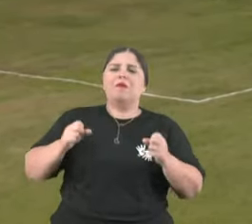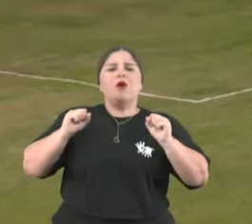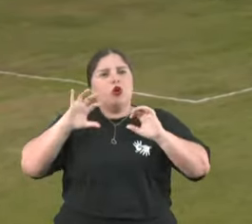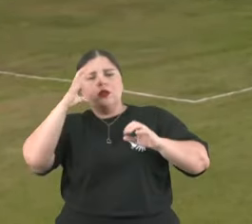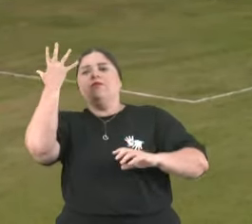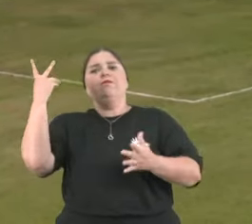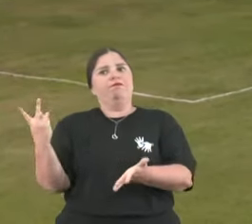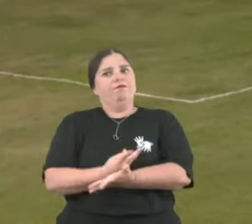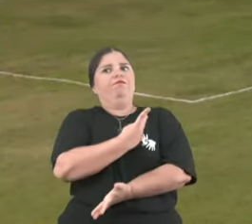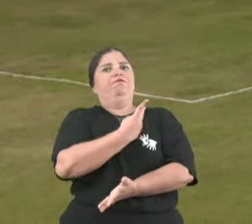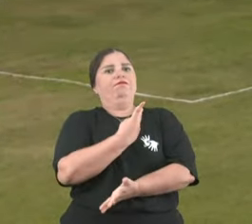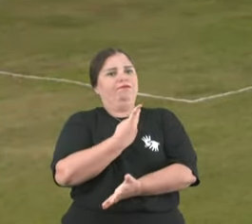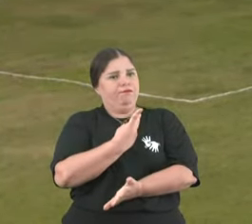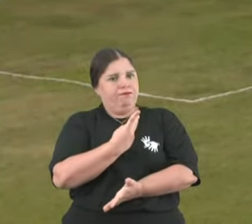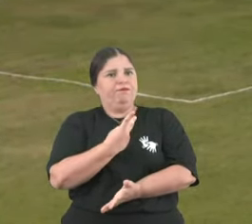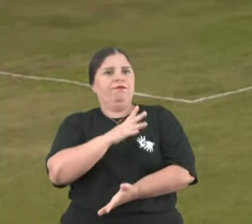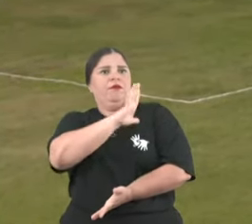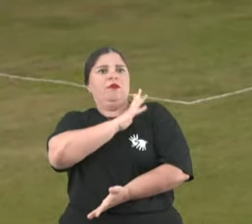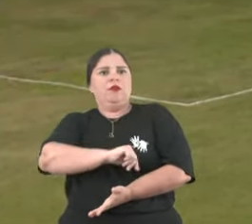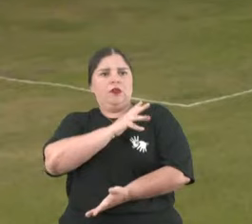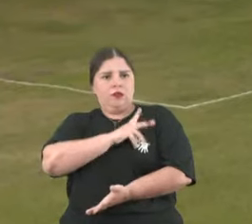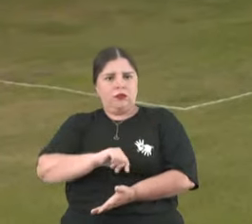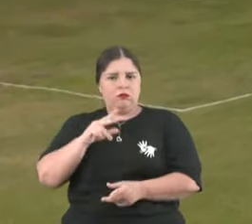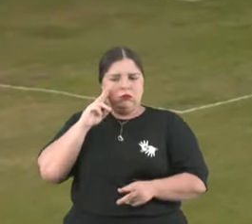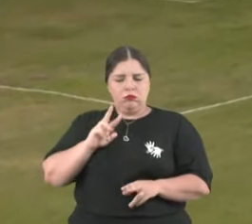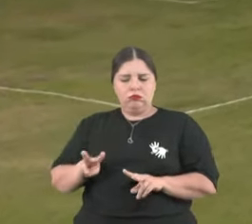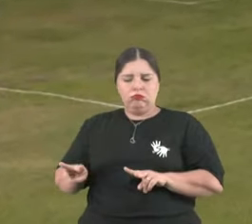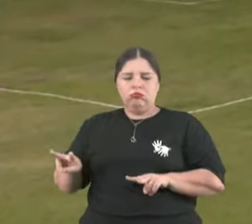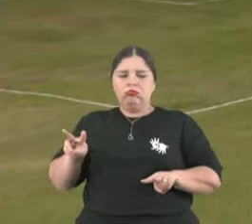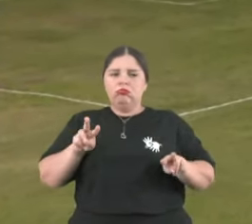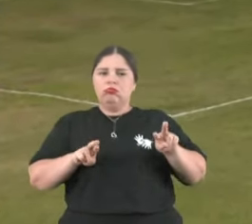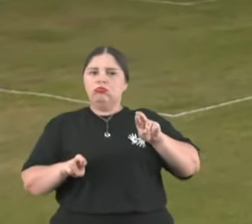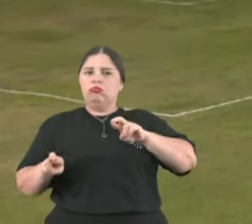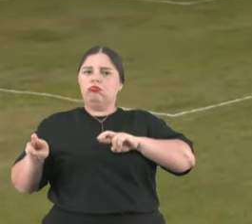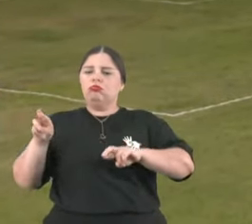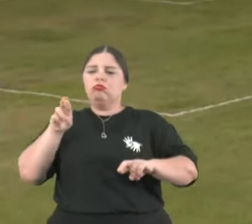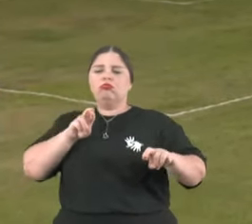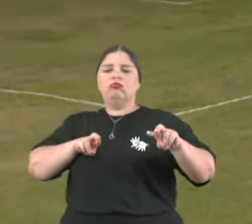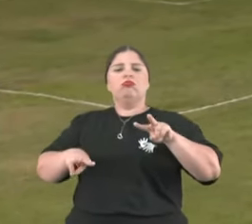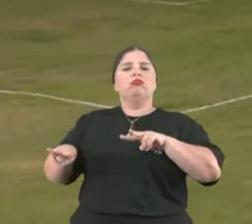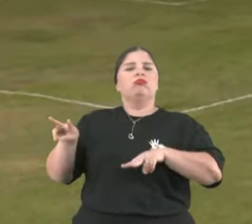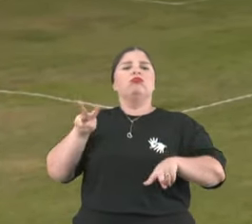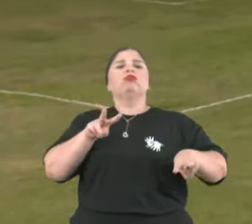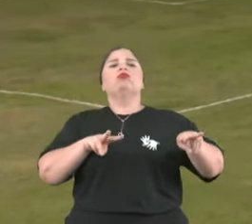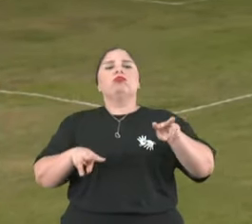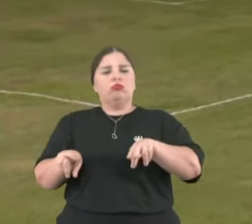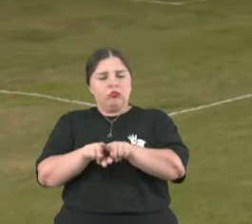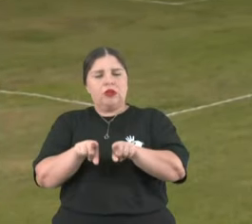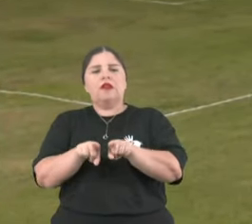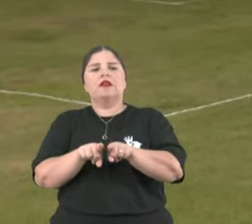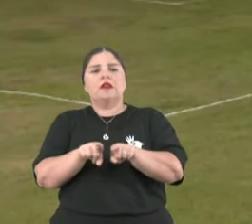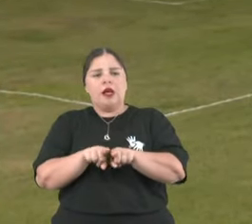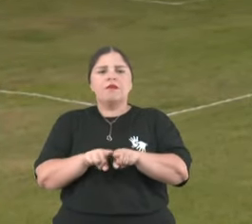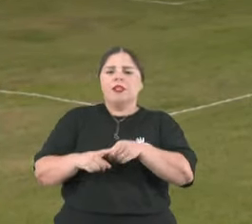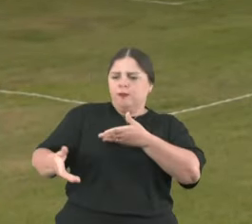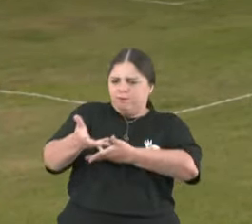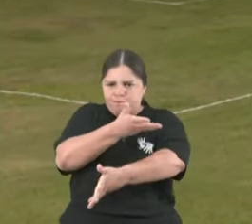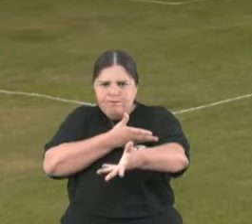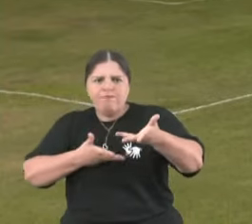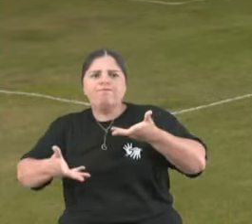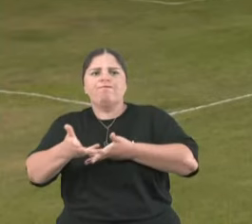ataque qualificado como o do CRB, né? É, e para evitar isso é preciso melhorar esse posicionamento da defesa do